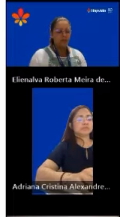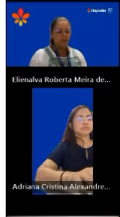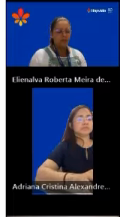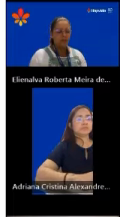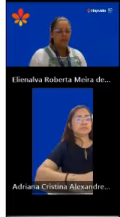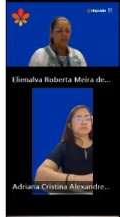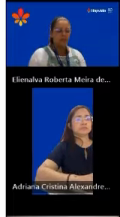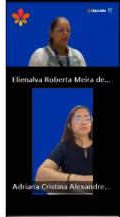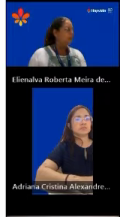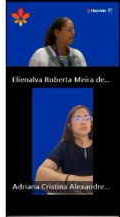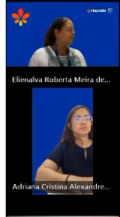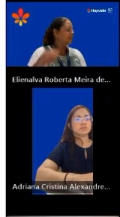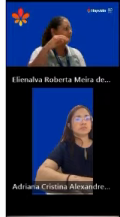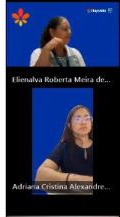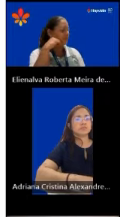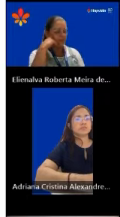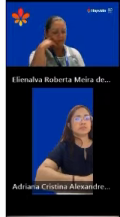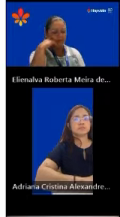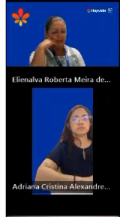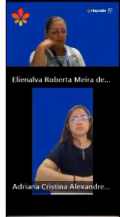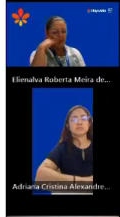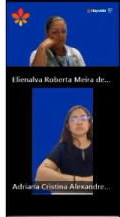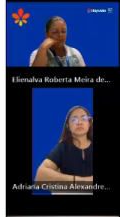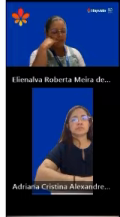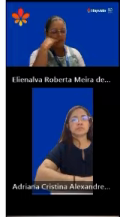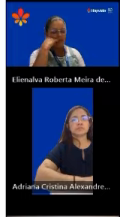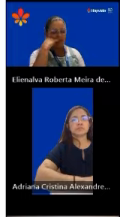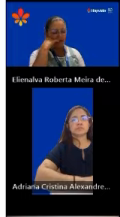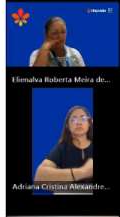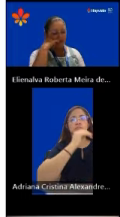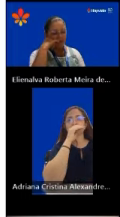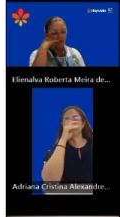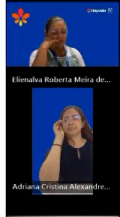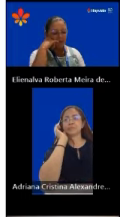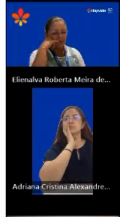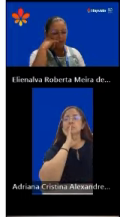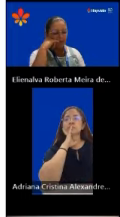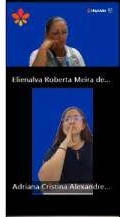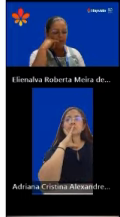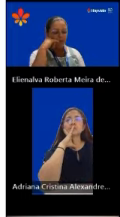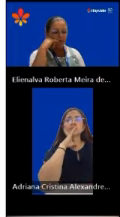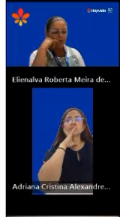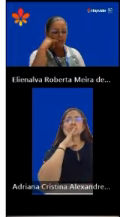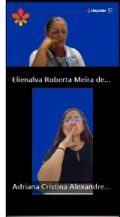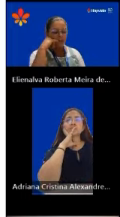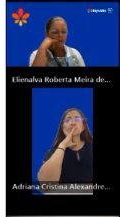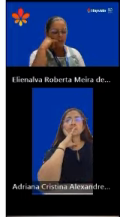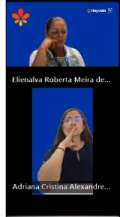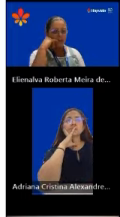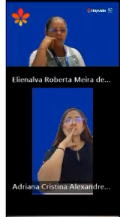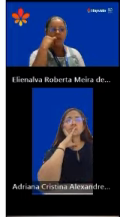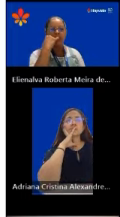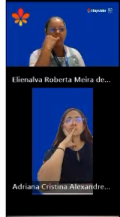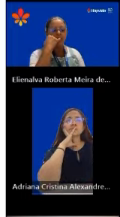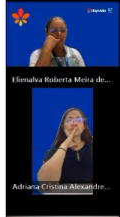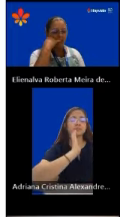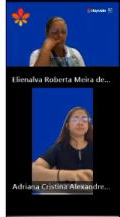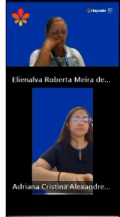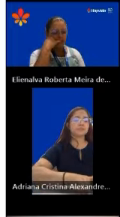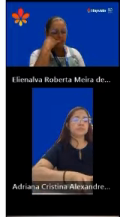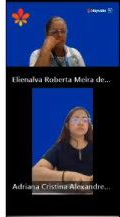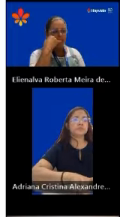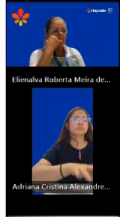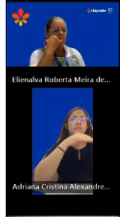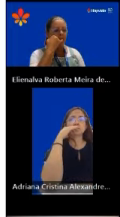esterilização dele e ele voltar lacrado novamente. Então, outro ponto de atenção também, o carrinho, ele só não compõe a limpeza da parte de cima até o meio